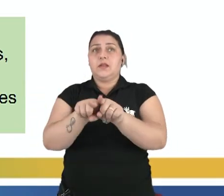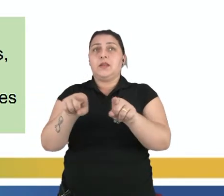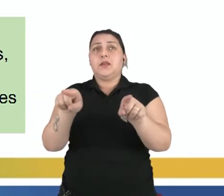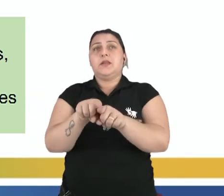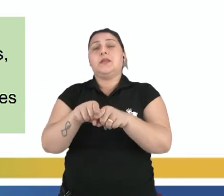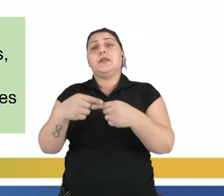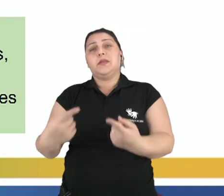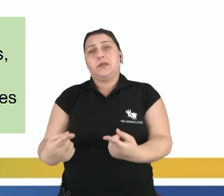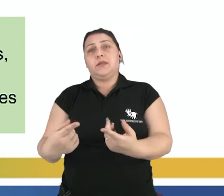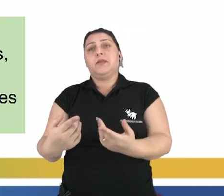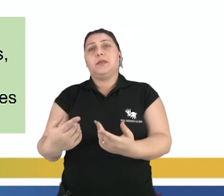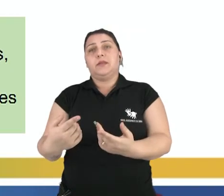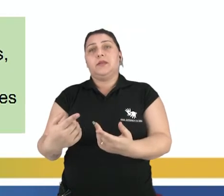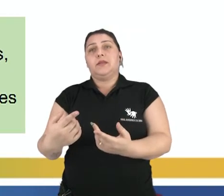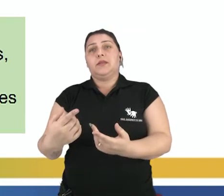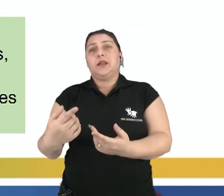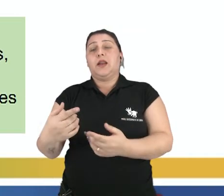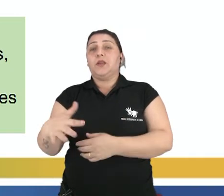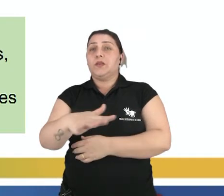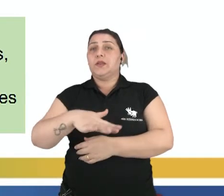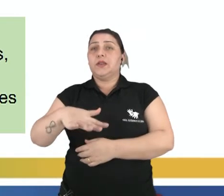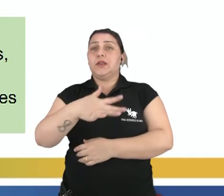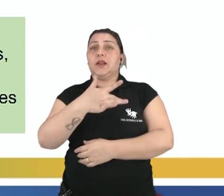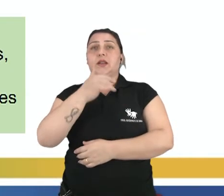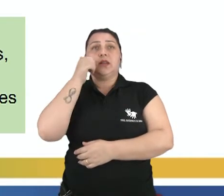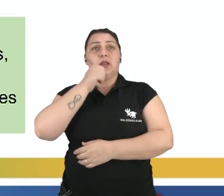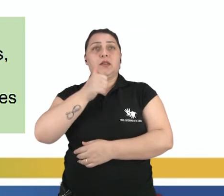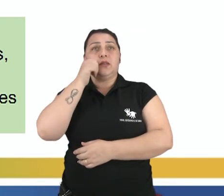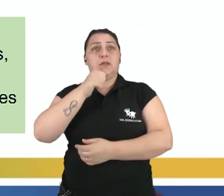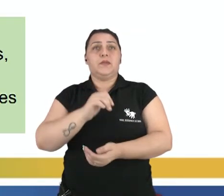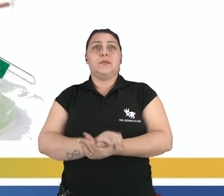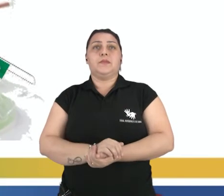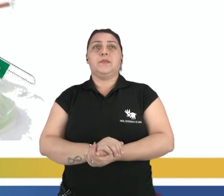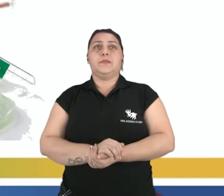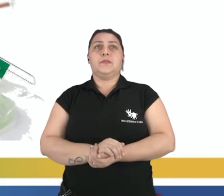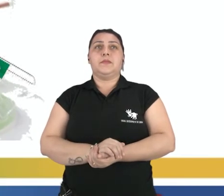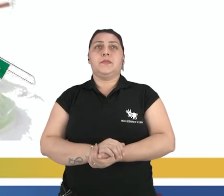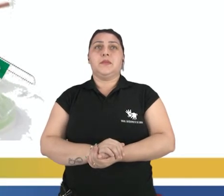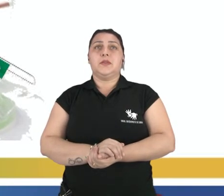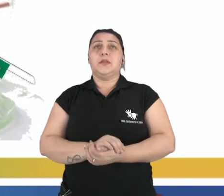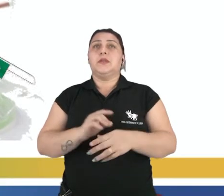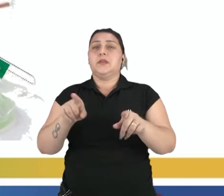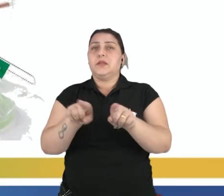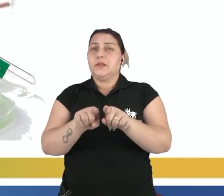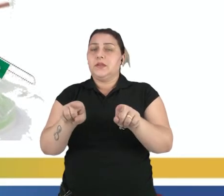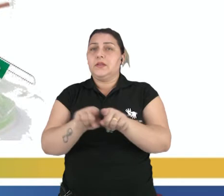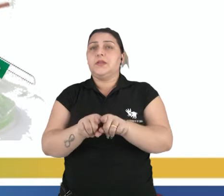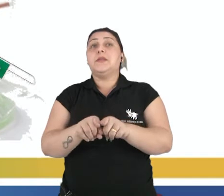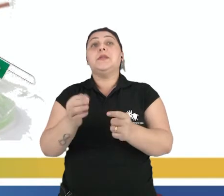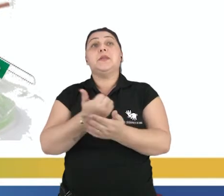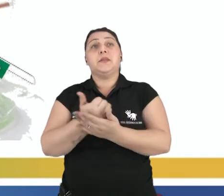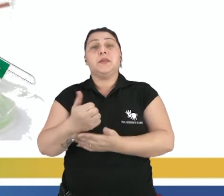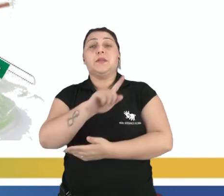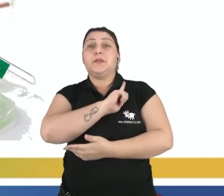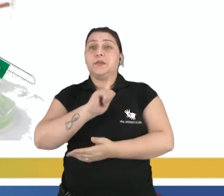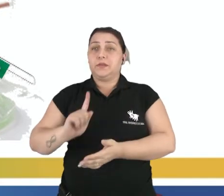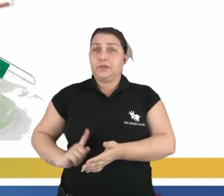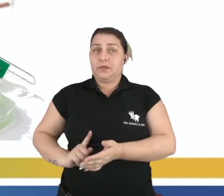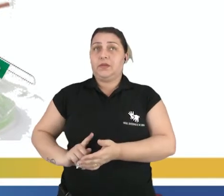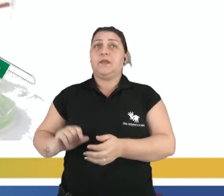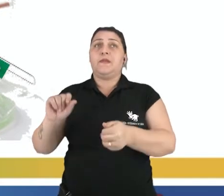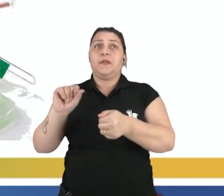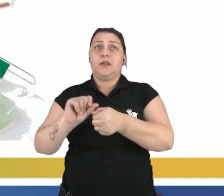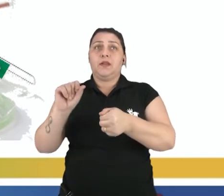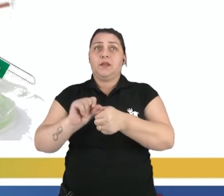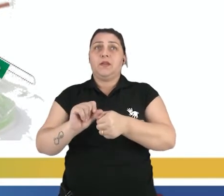e também a melhoria do status social das mulheres. Além disso, essas ações governamentais elas são